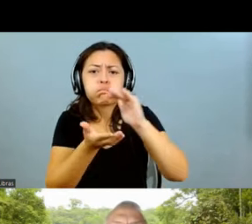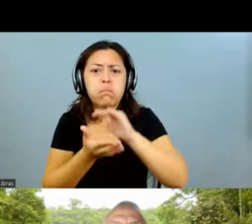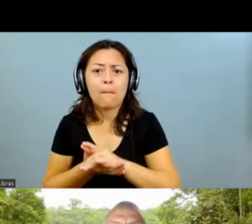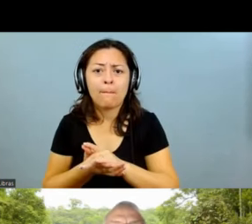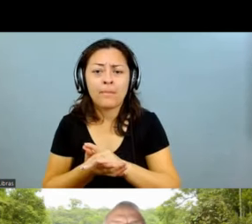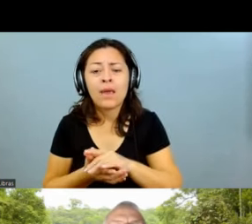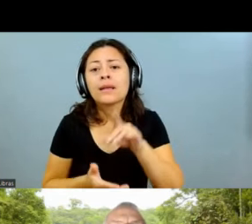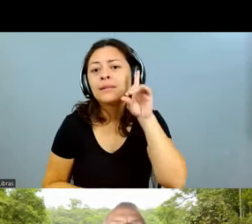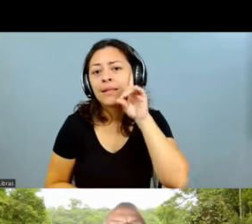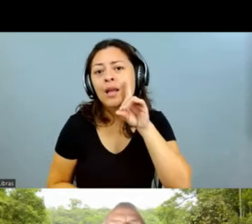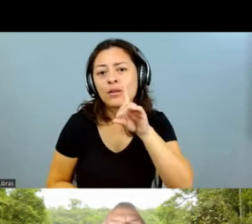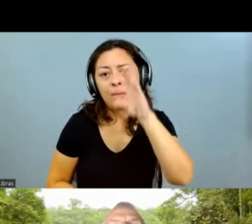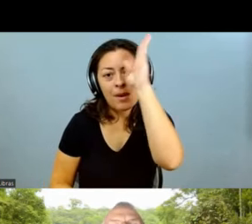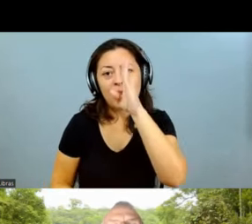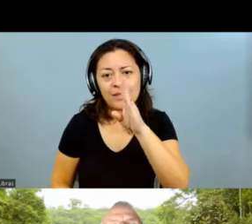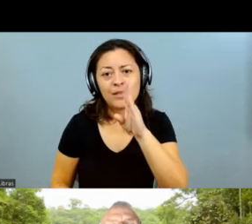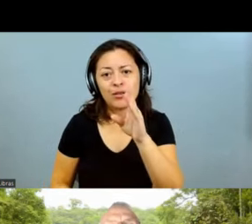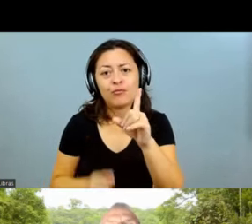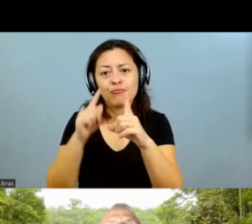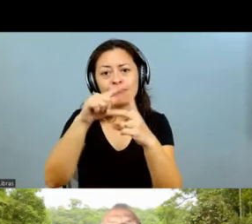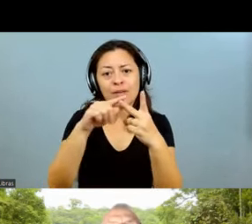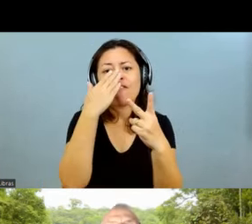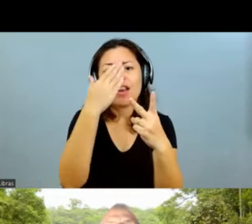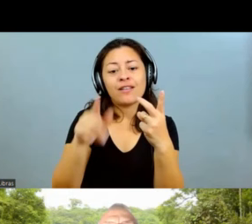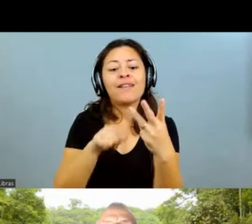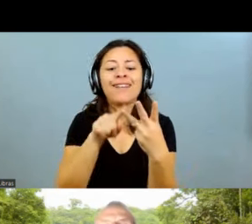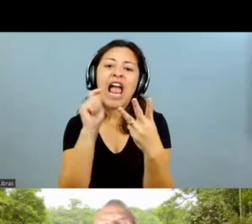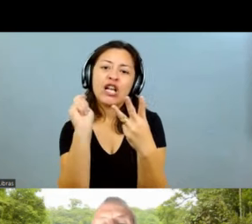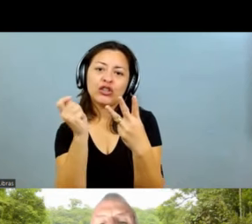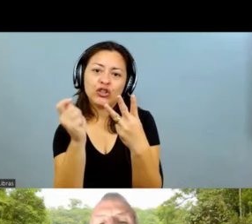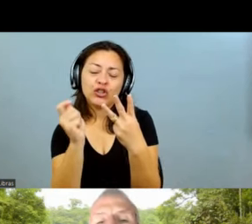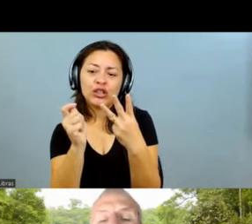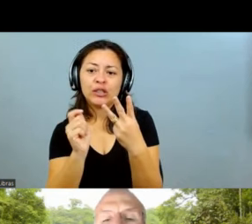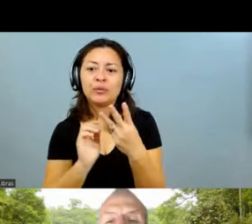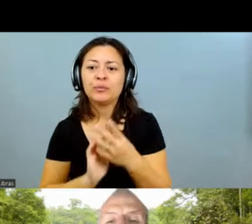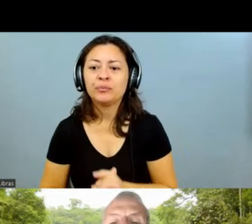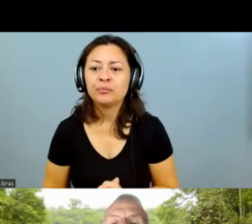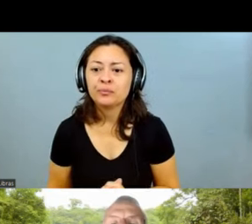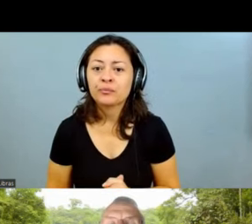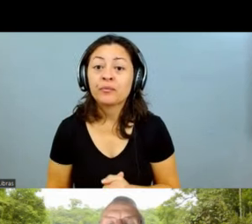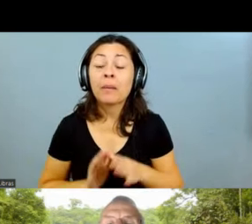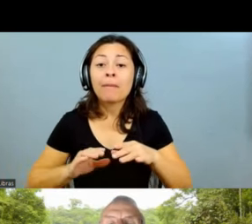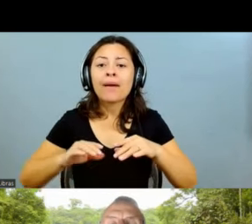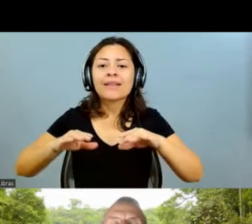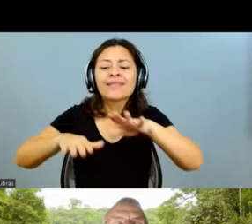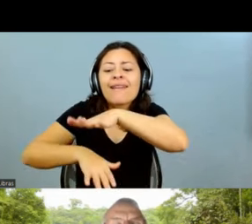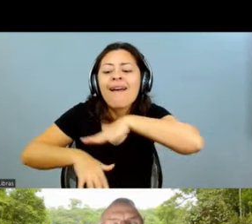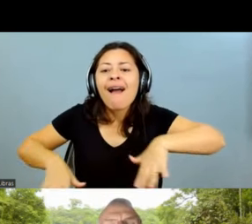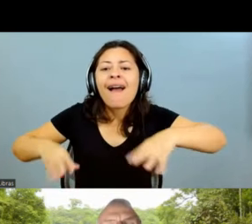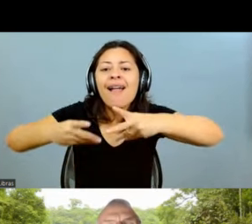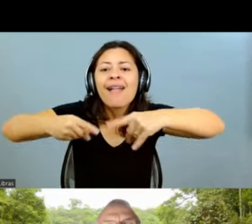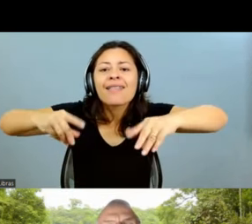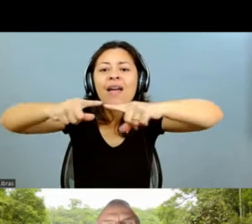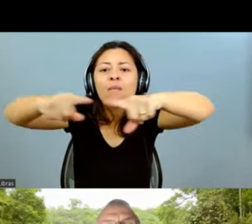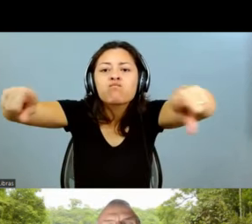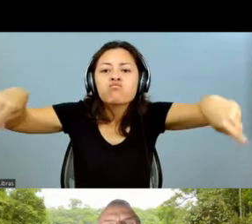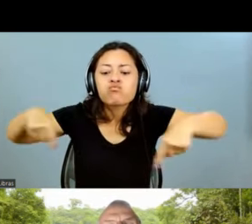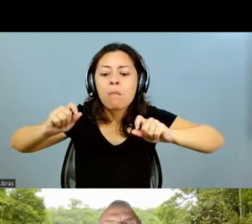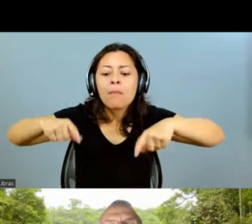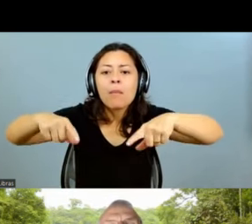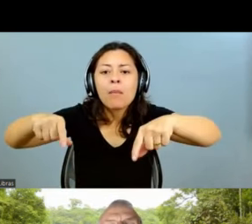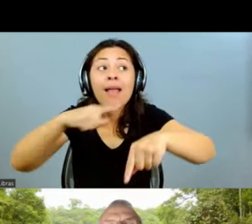Estados Unidos com relação às primeiras estimativas de área plantada para a safra 2425 para os